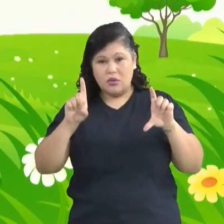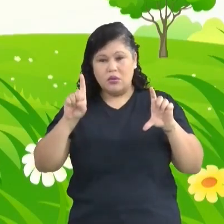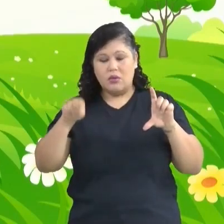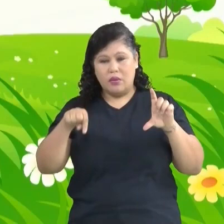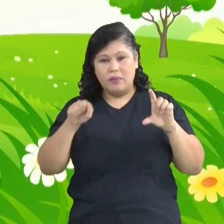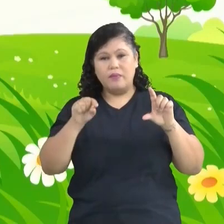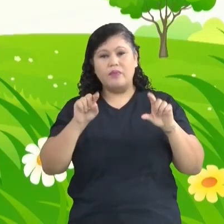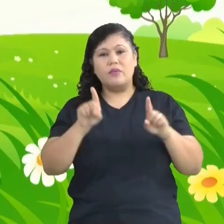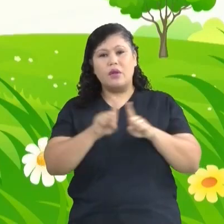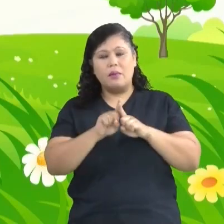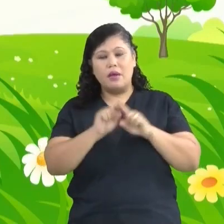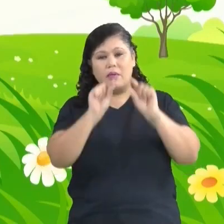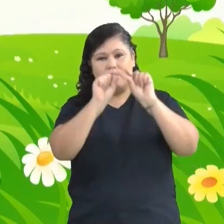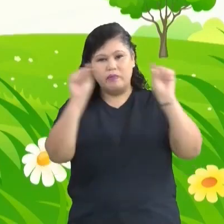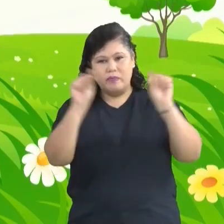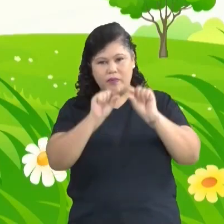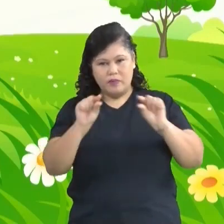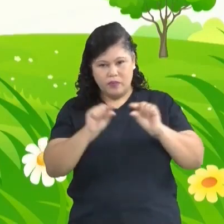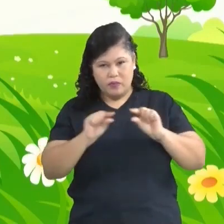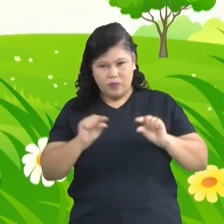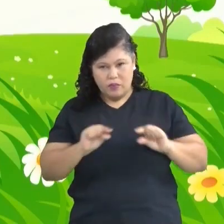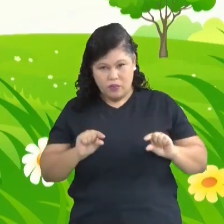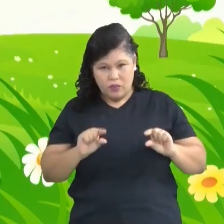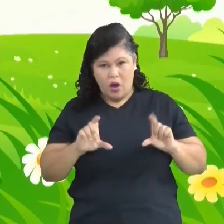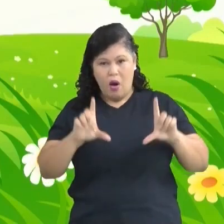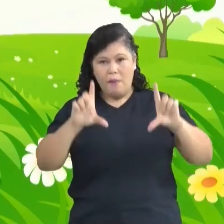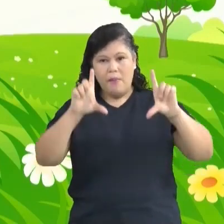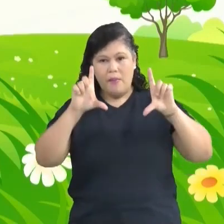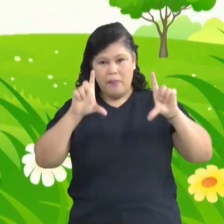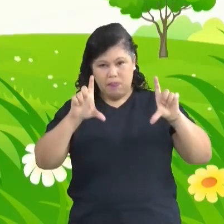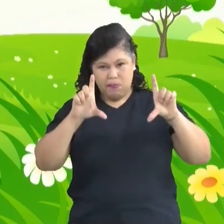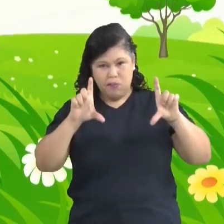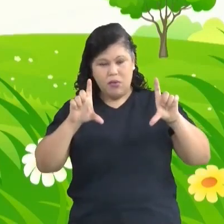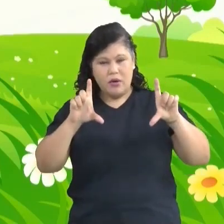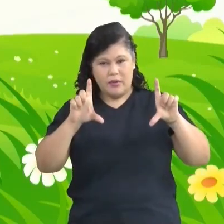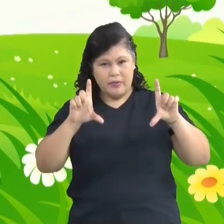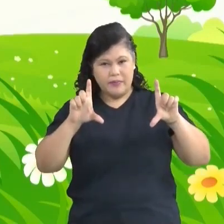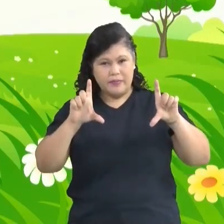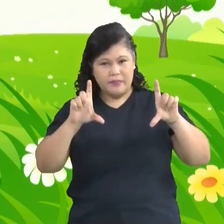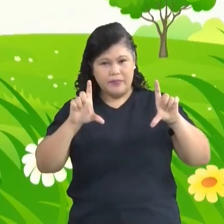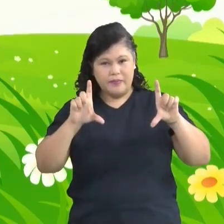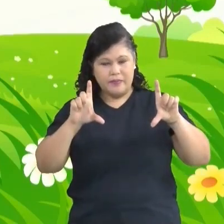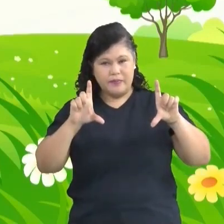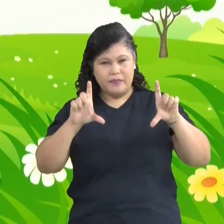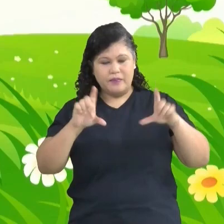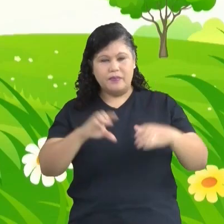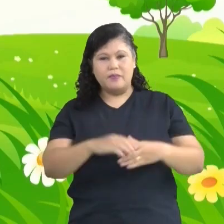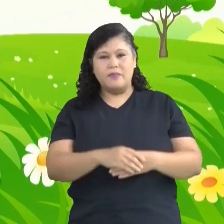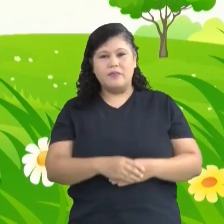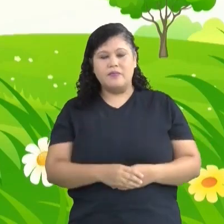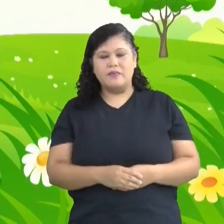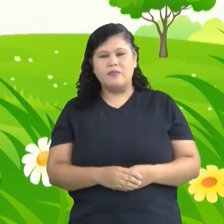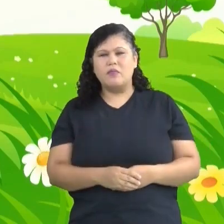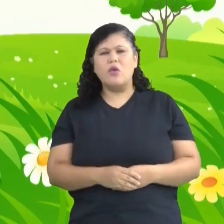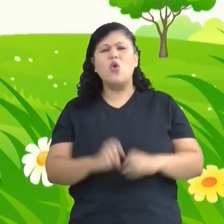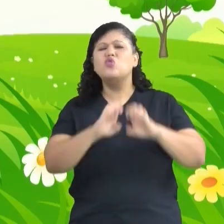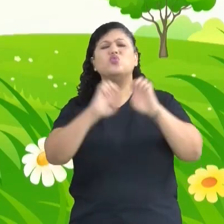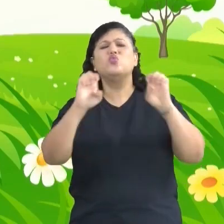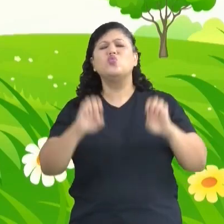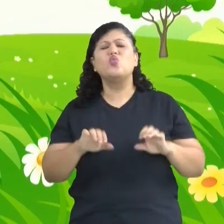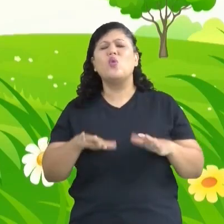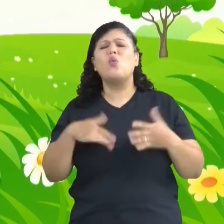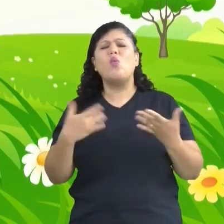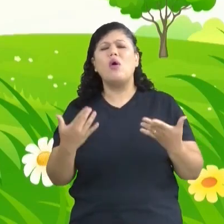cada linhazinha. A estrofe são os agrupamentos, são os grupinhos de cada verso. O que mais que o poema tem?